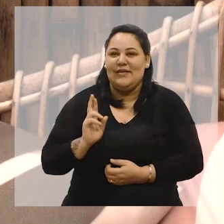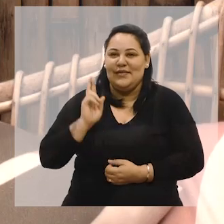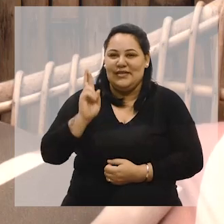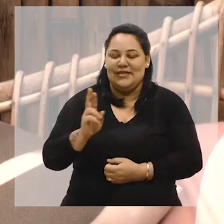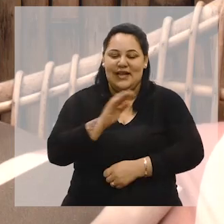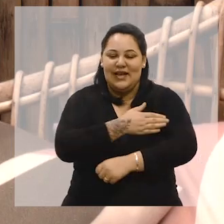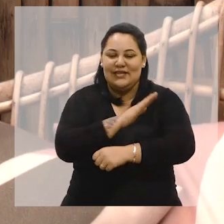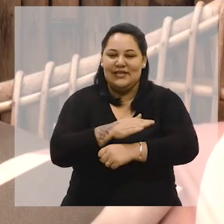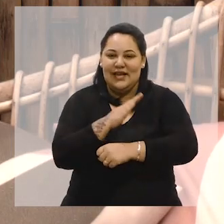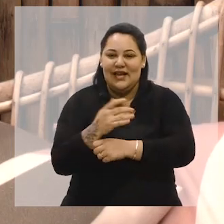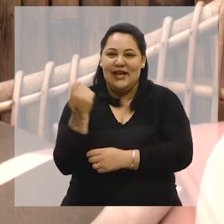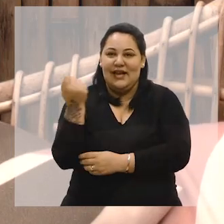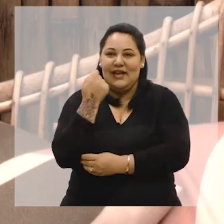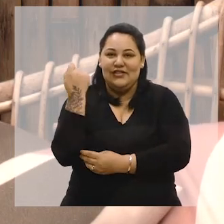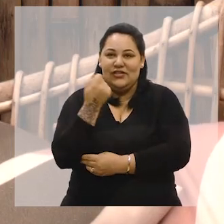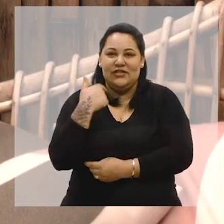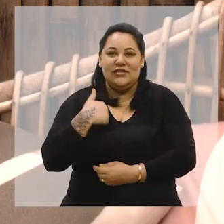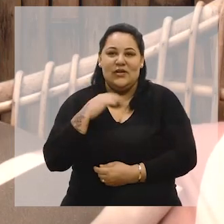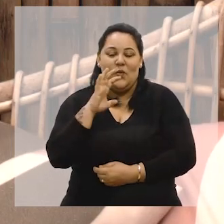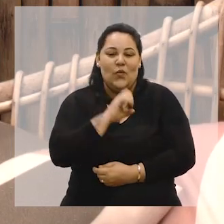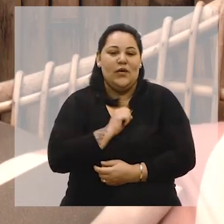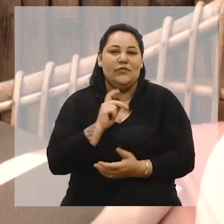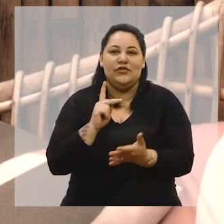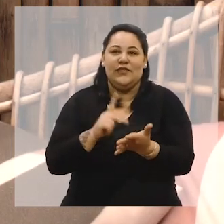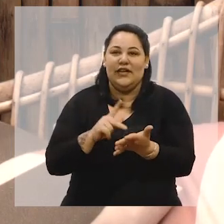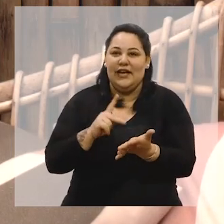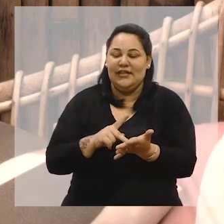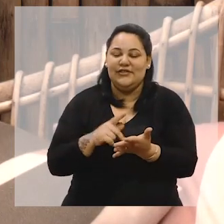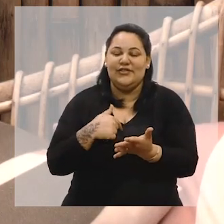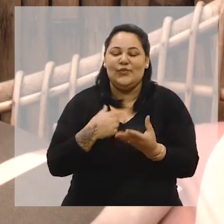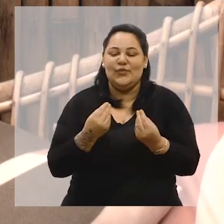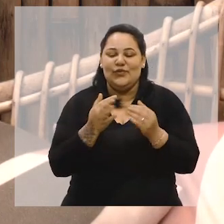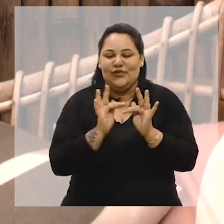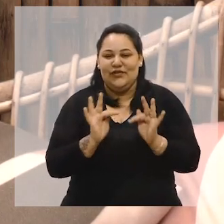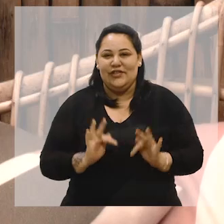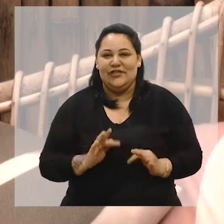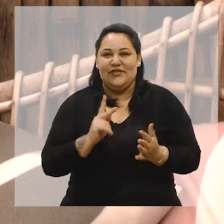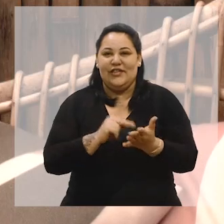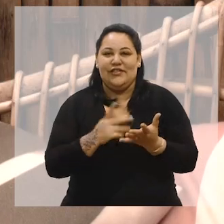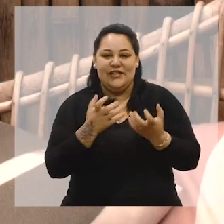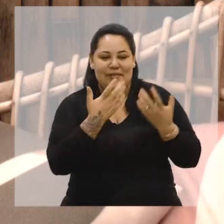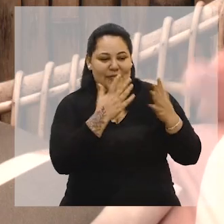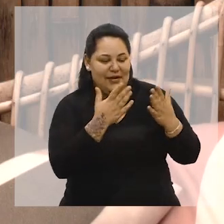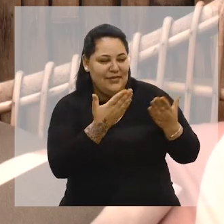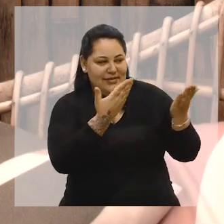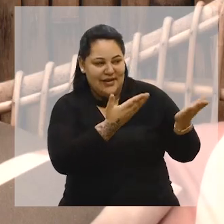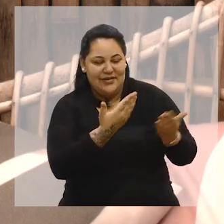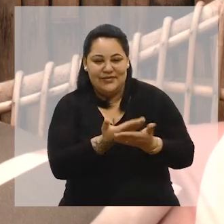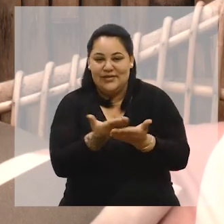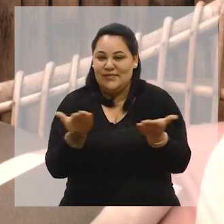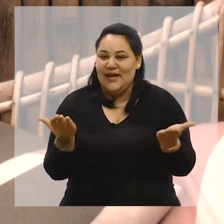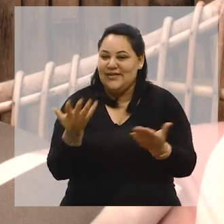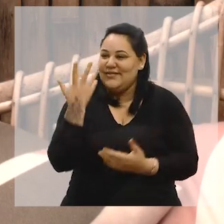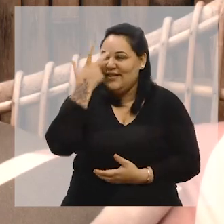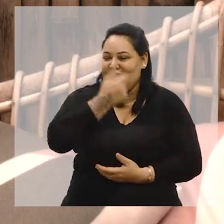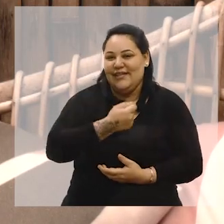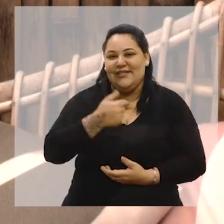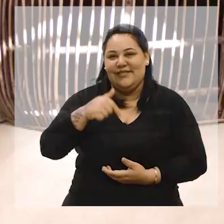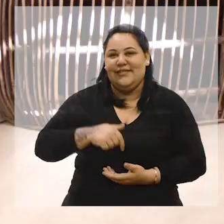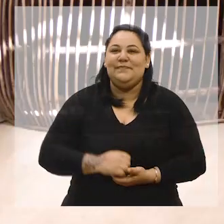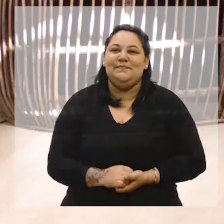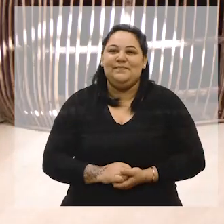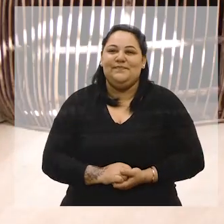a Serra, representar Caxias, que eu amo de paixão. Então, estou muito feliz e queria parabenizar também por esse espaço lindo,